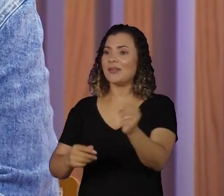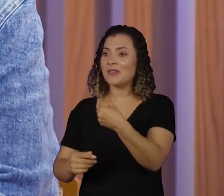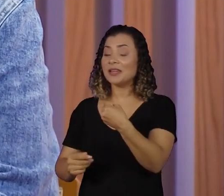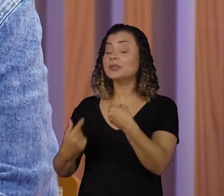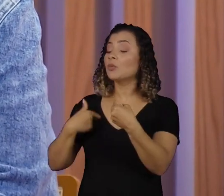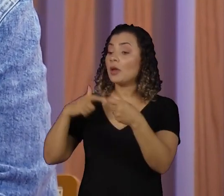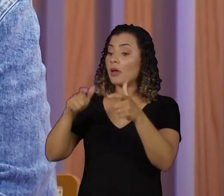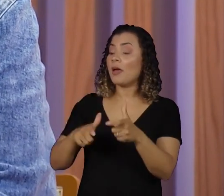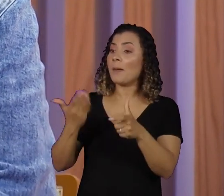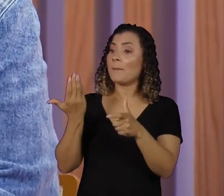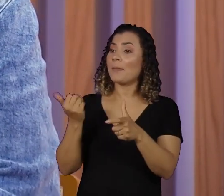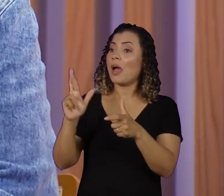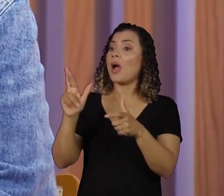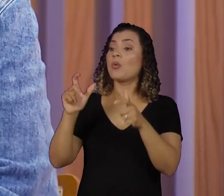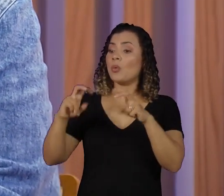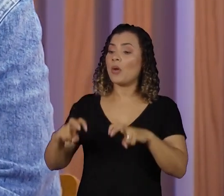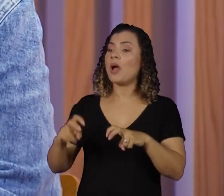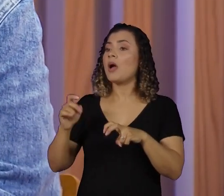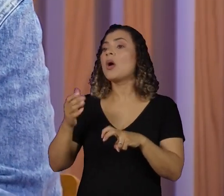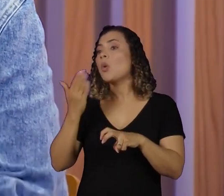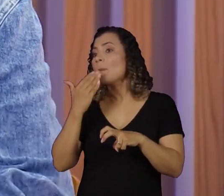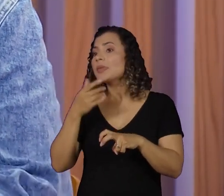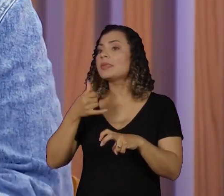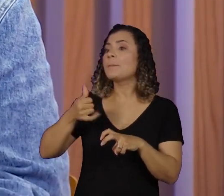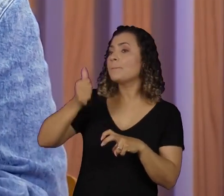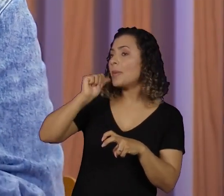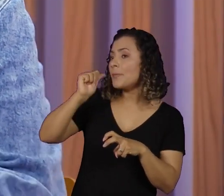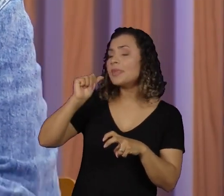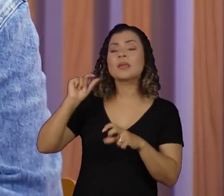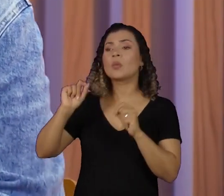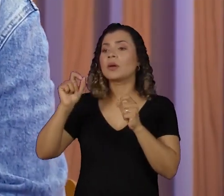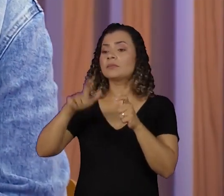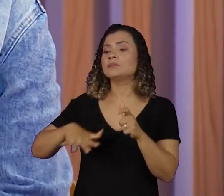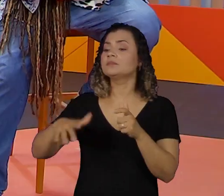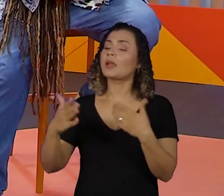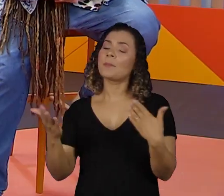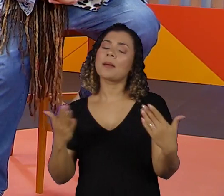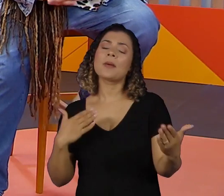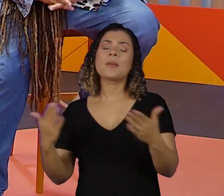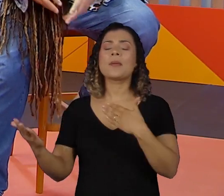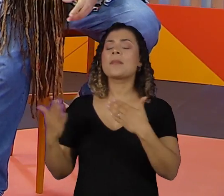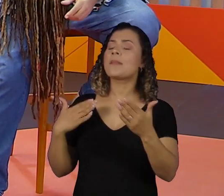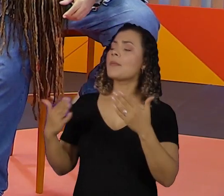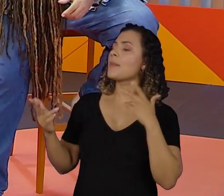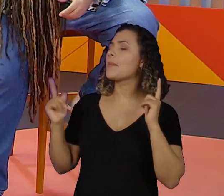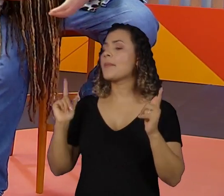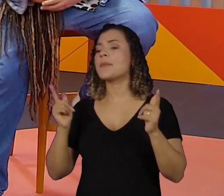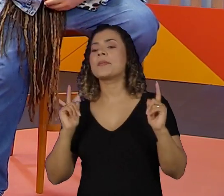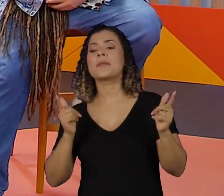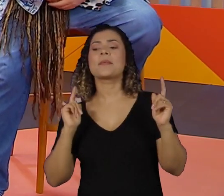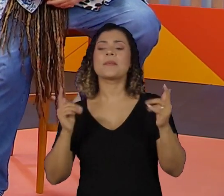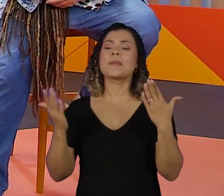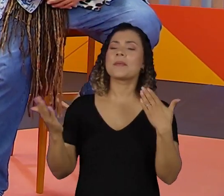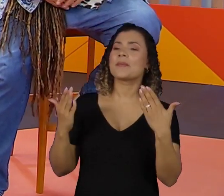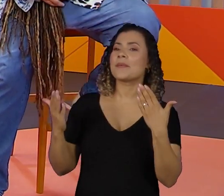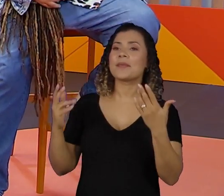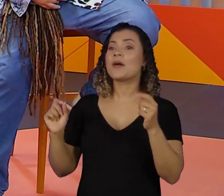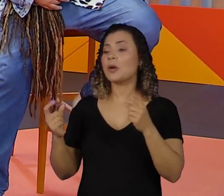espaço onde a comida e a bebida são cenários desse ambiente. Nós vamos para celebrar as